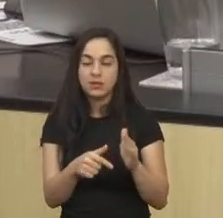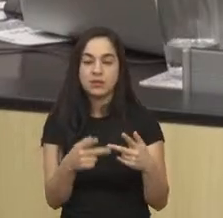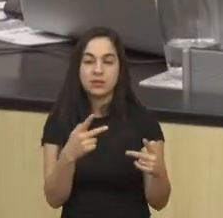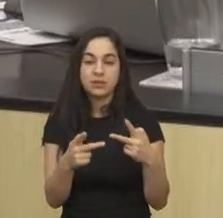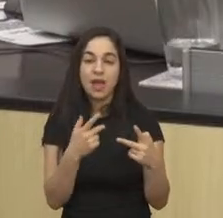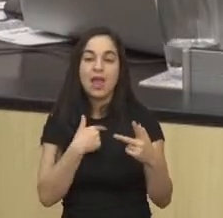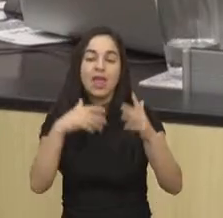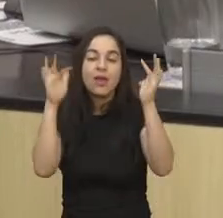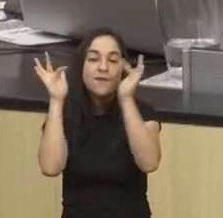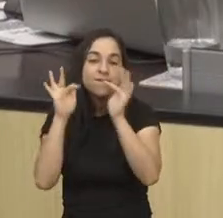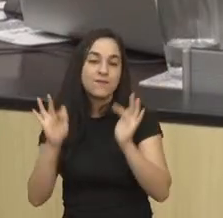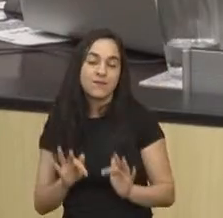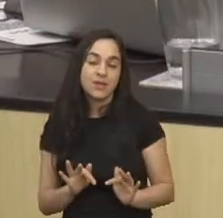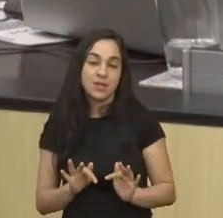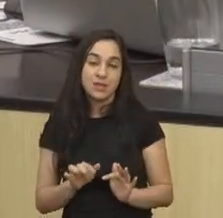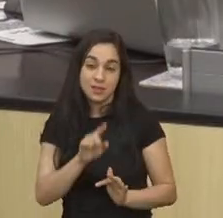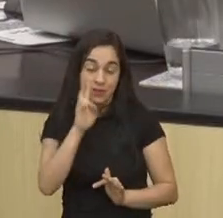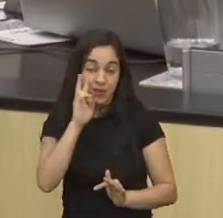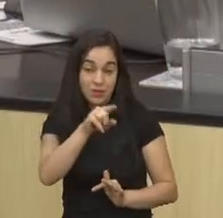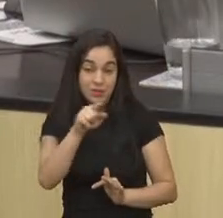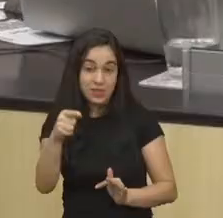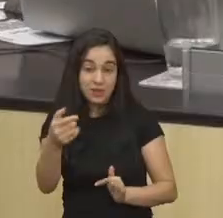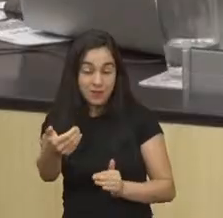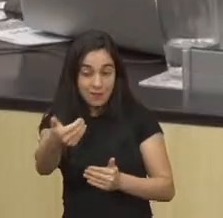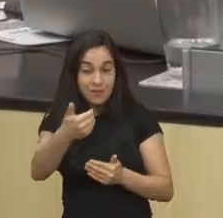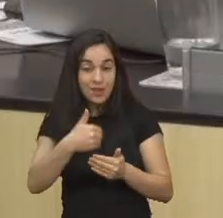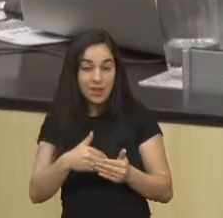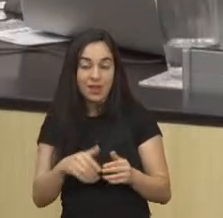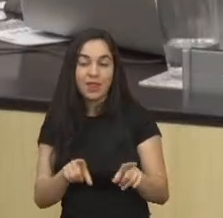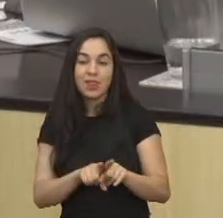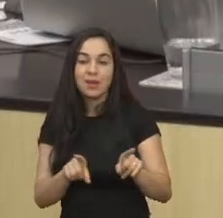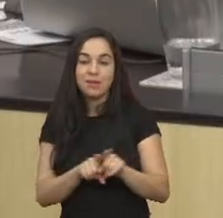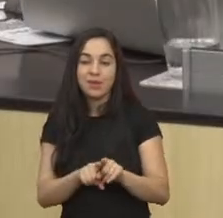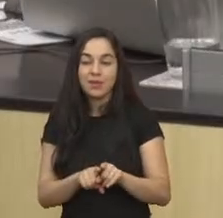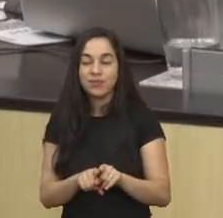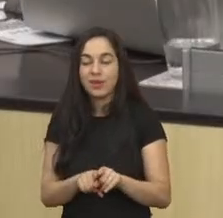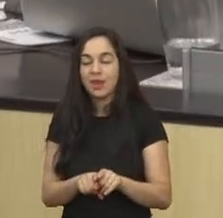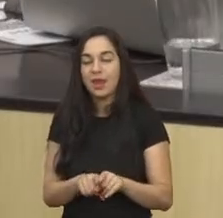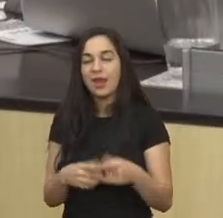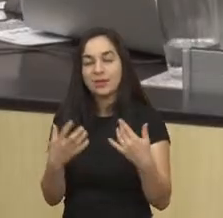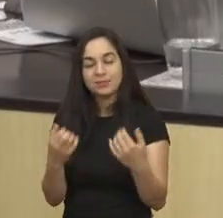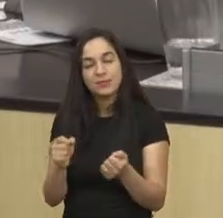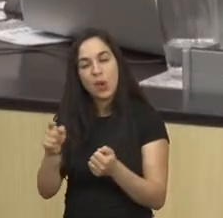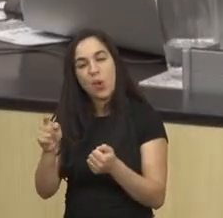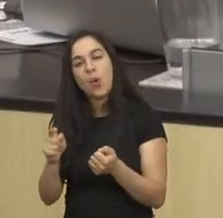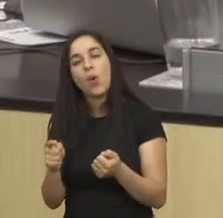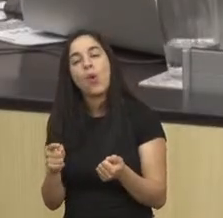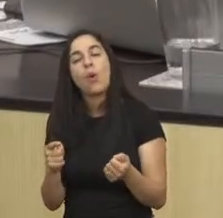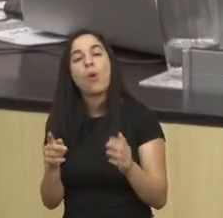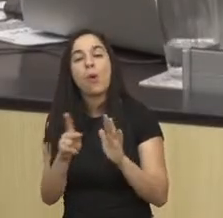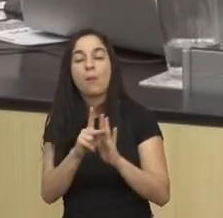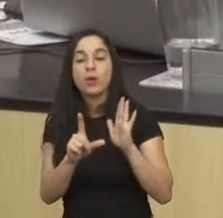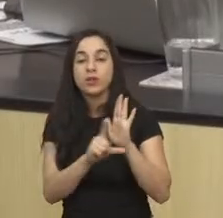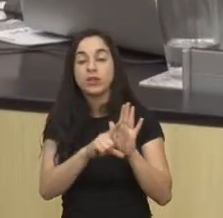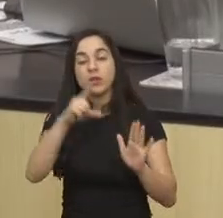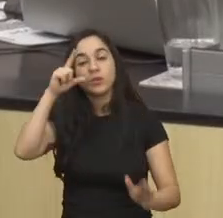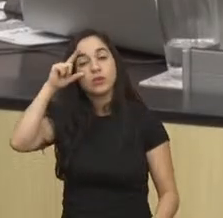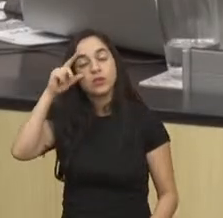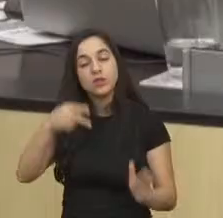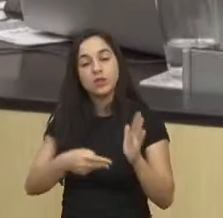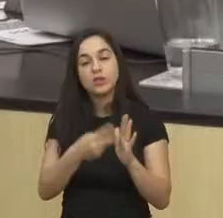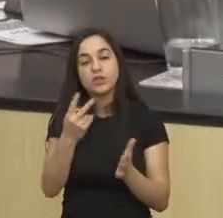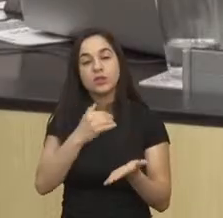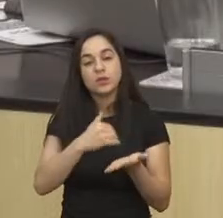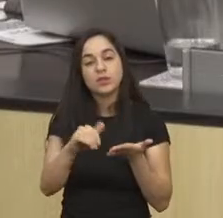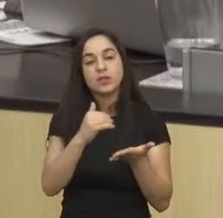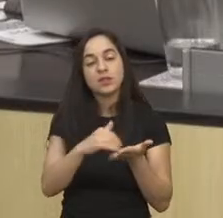junto conosco e também apreciando o projeto do nosso querido vereador aqui, Jean Araújo, nosso 2º secretário, que